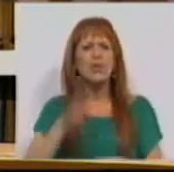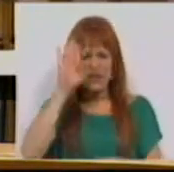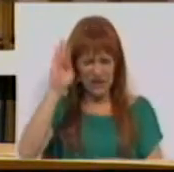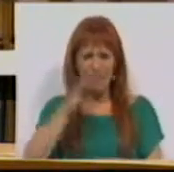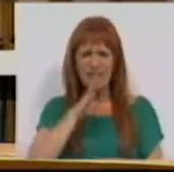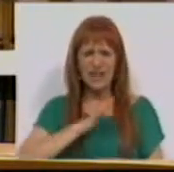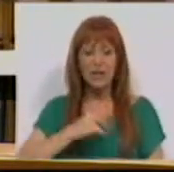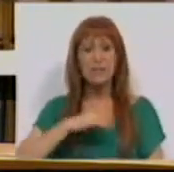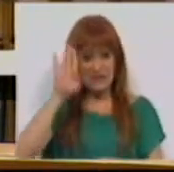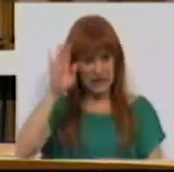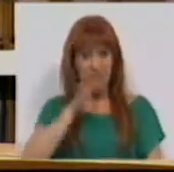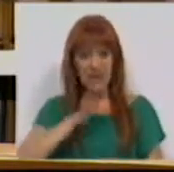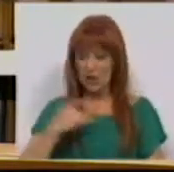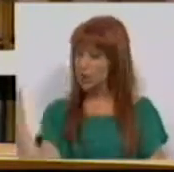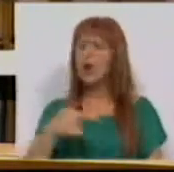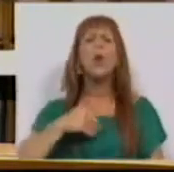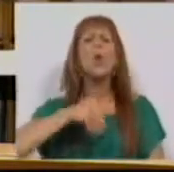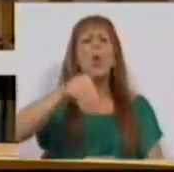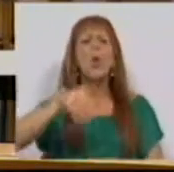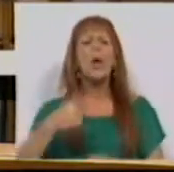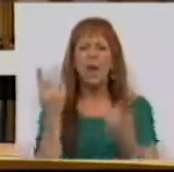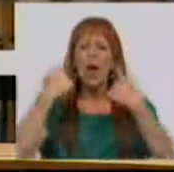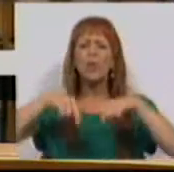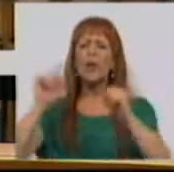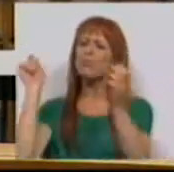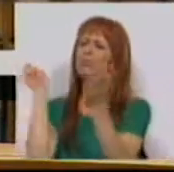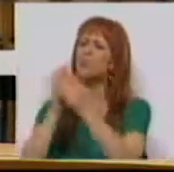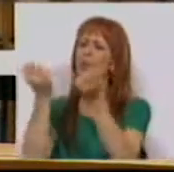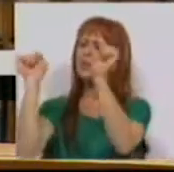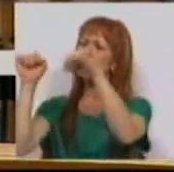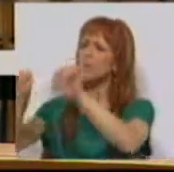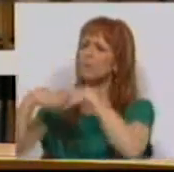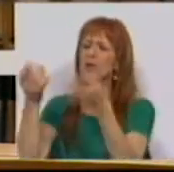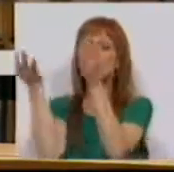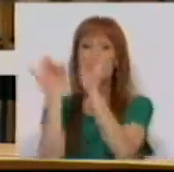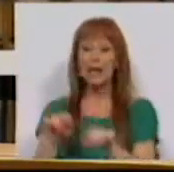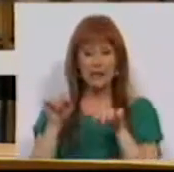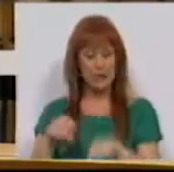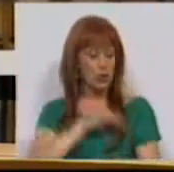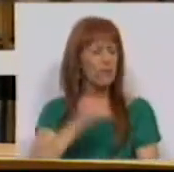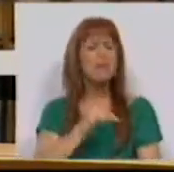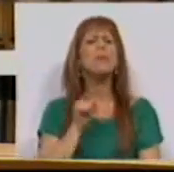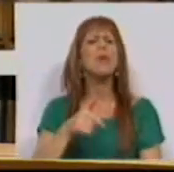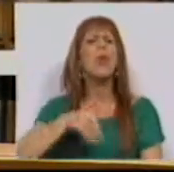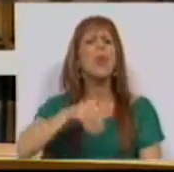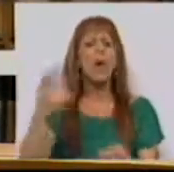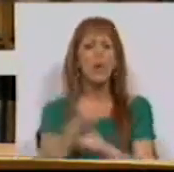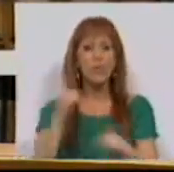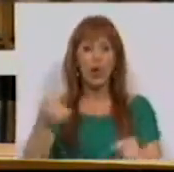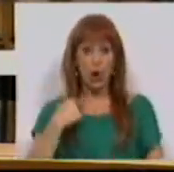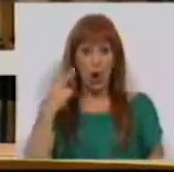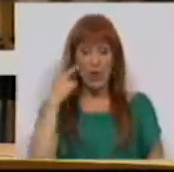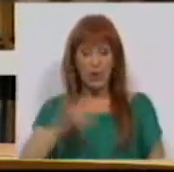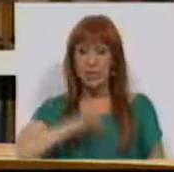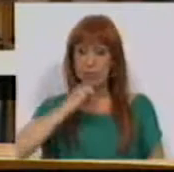sabe dizer e se nos sabe dizer para quando a reunião de concertação social para tratar da questão do salário mínimo. Porque